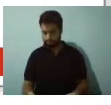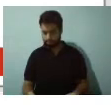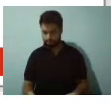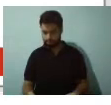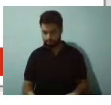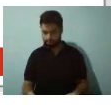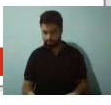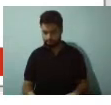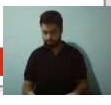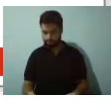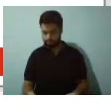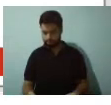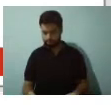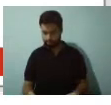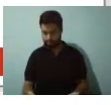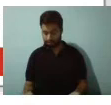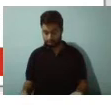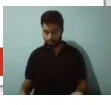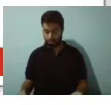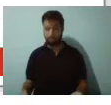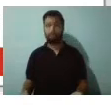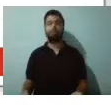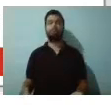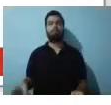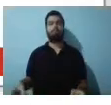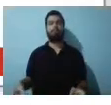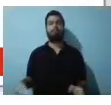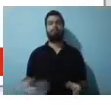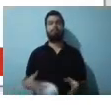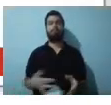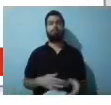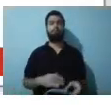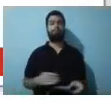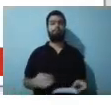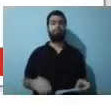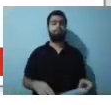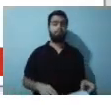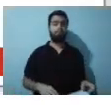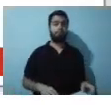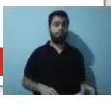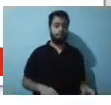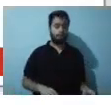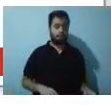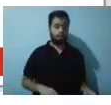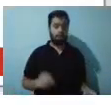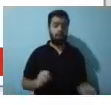dificuldades, apresenta números aceitáveis diante da crise do capitalismo, tá bom?